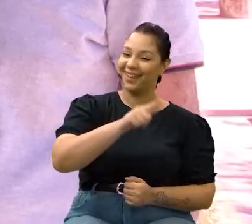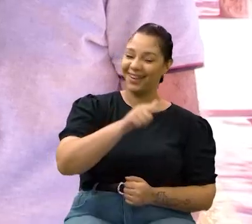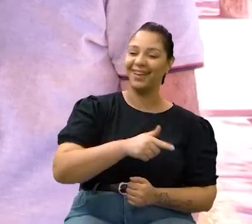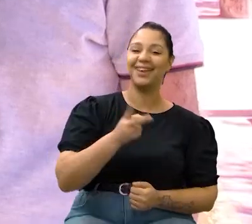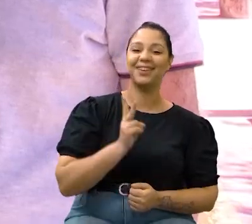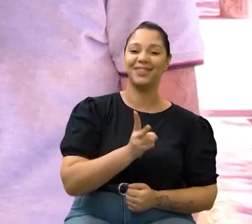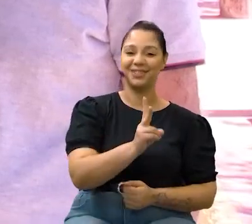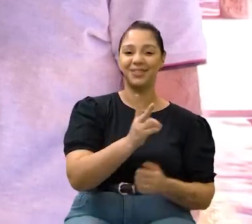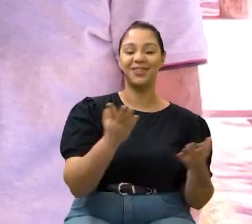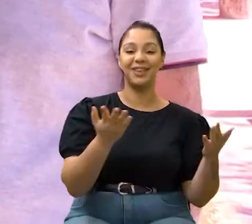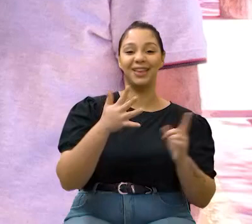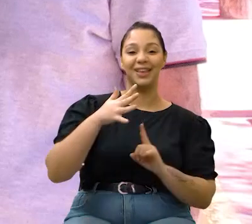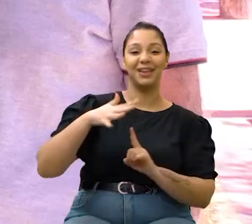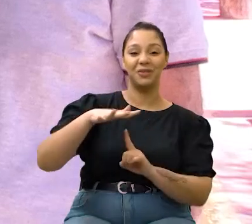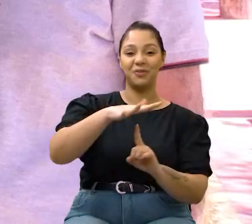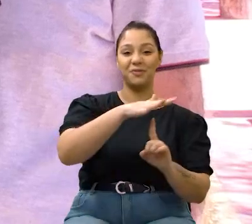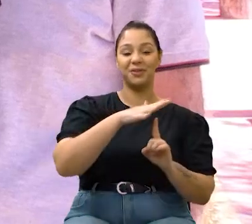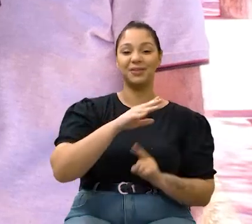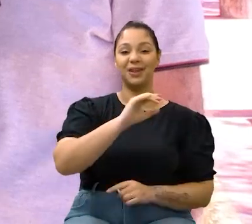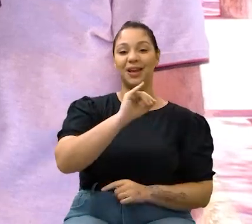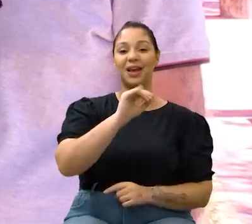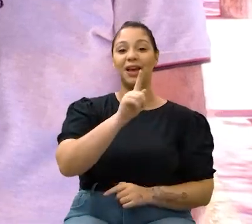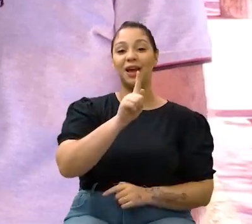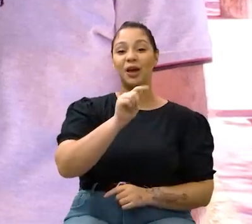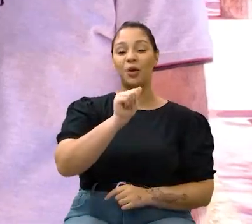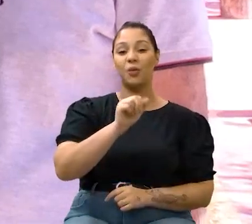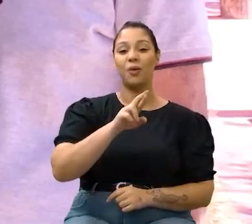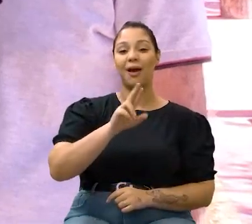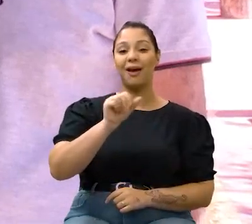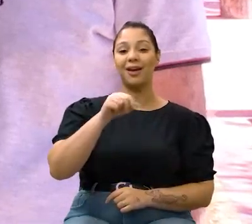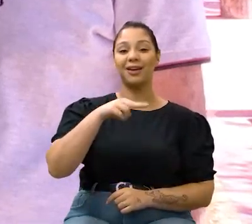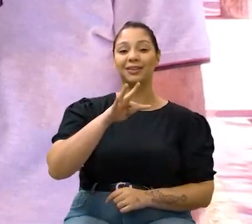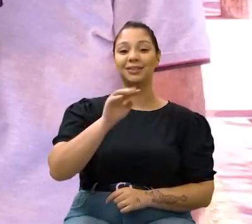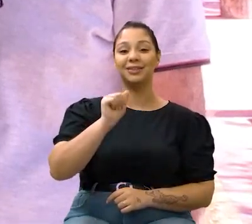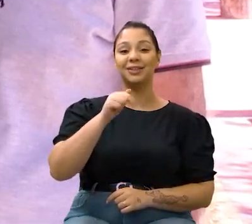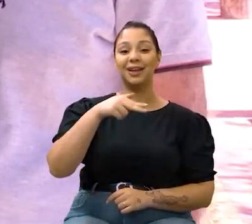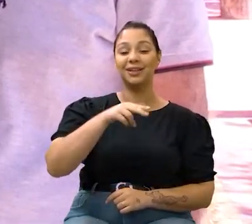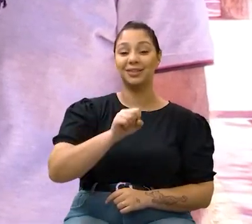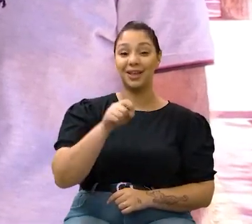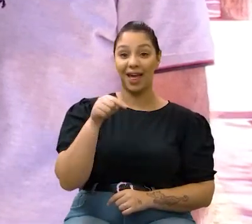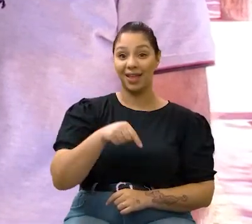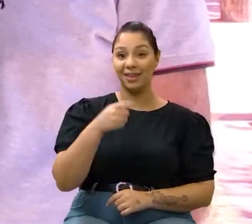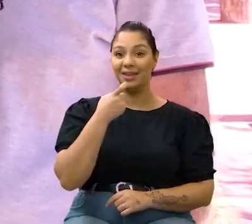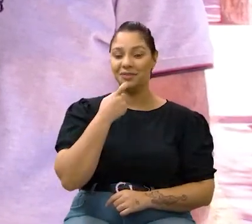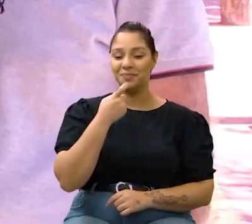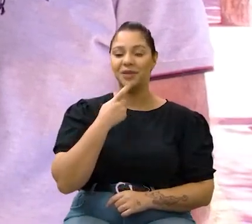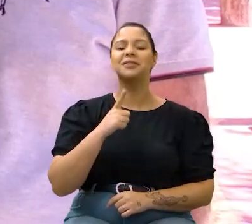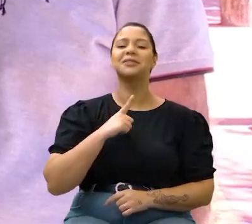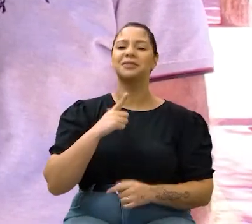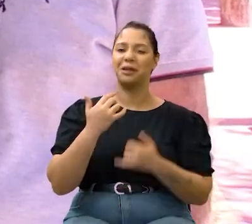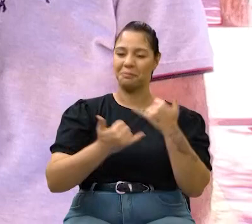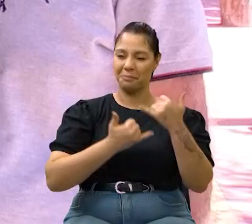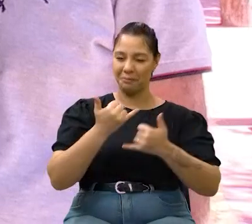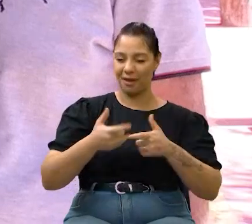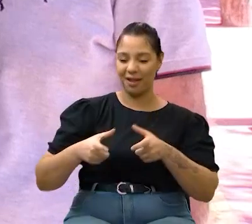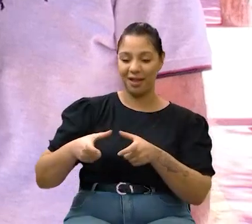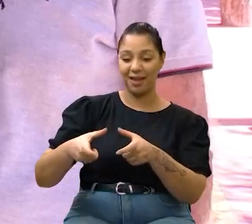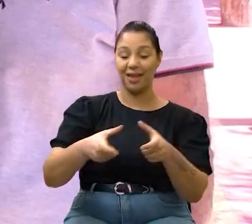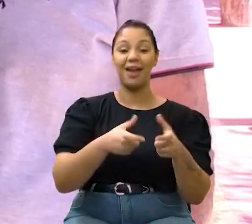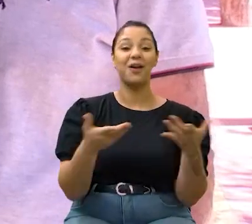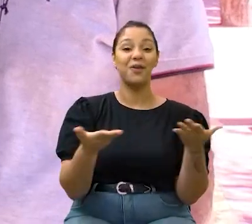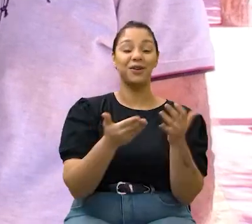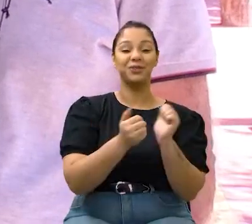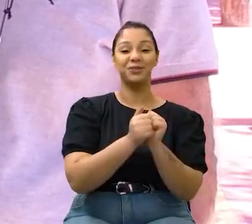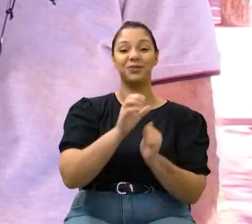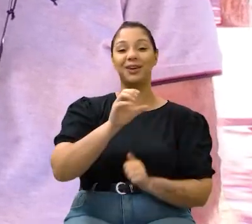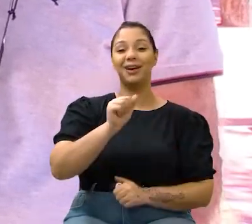Isso aí, galera. A gente segue aqui no Bosque dos Guarantãs, no Jardim Nova Europa, em Campinas, onde essa galera joga malha. Tô aqui